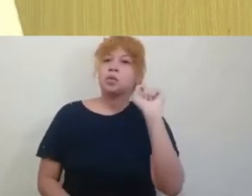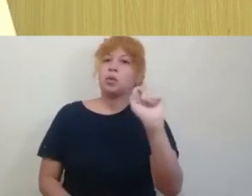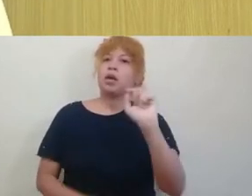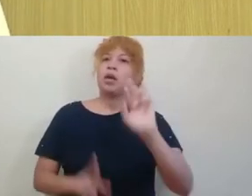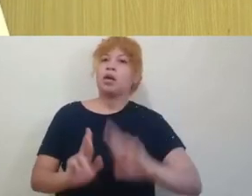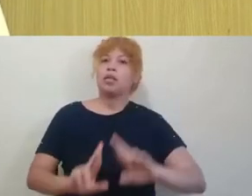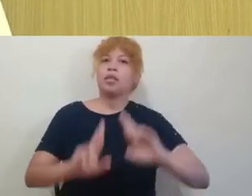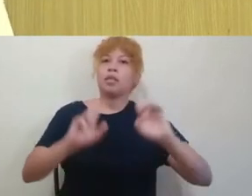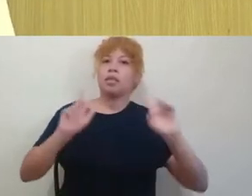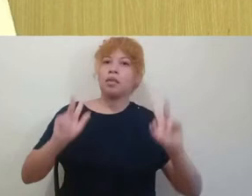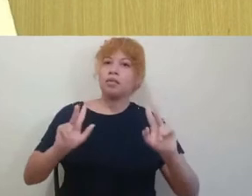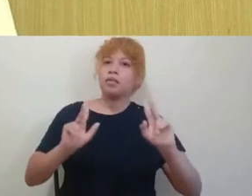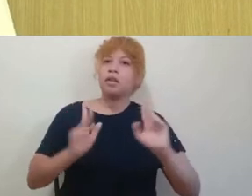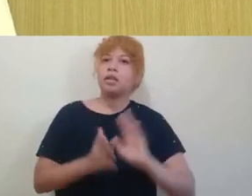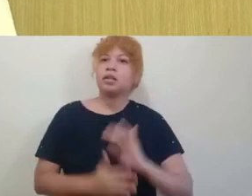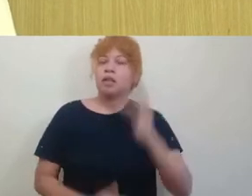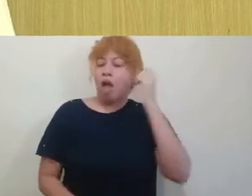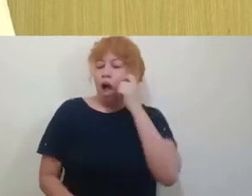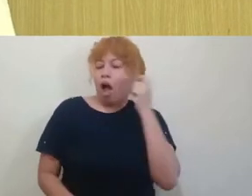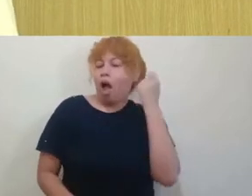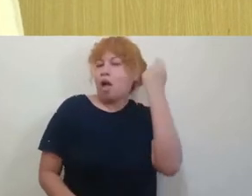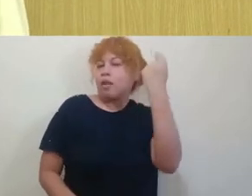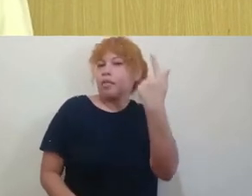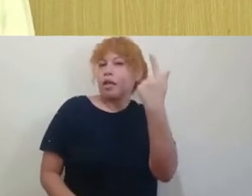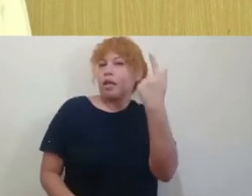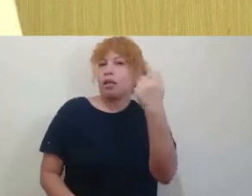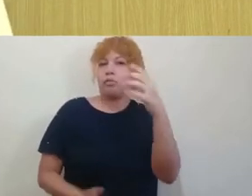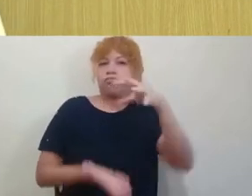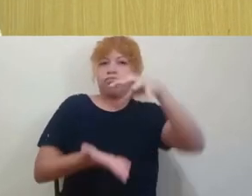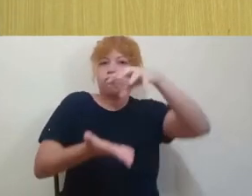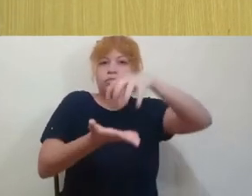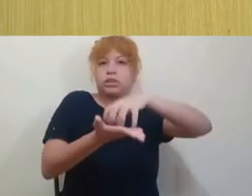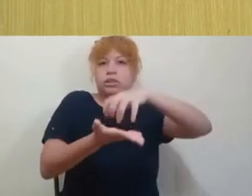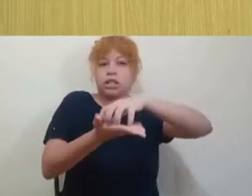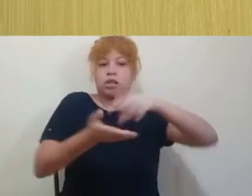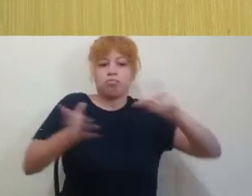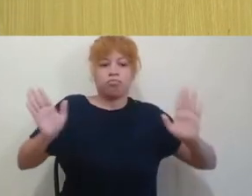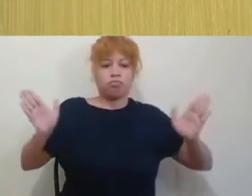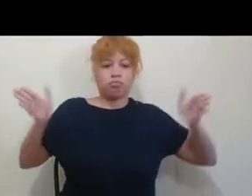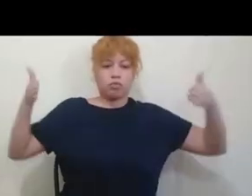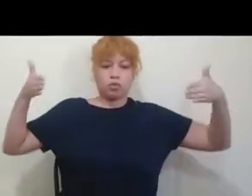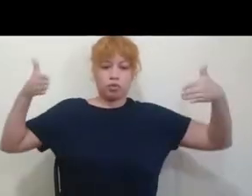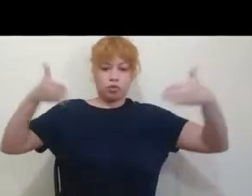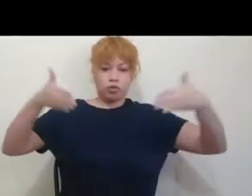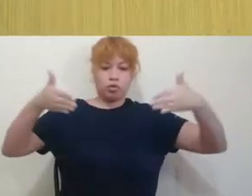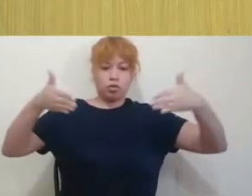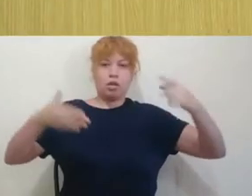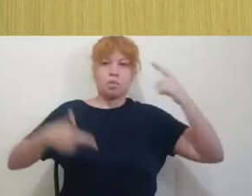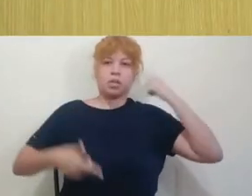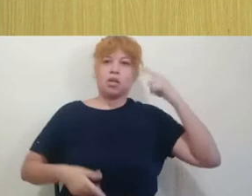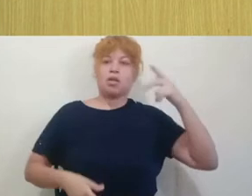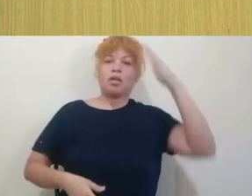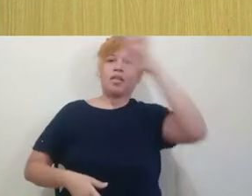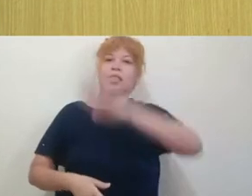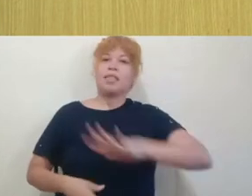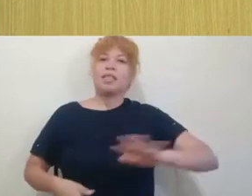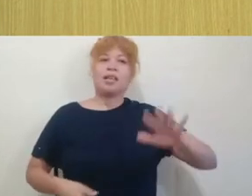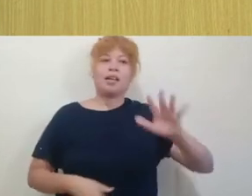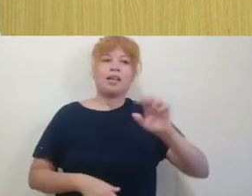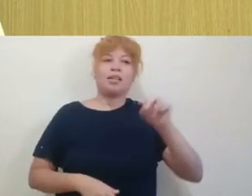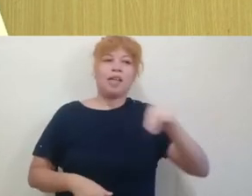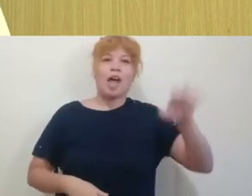17.500%. Não existe matéria-prima, não existe bens, não existe capacidade produtiva, não existe